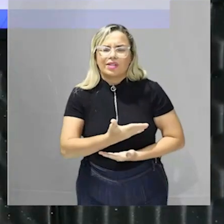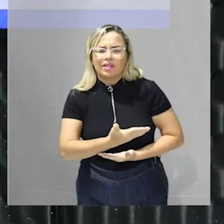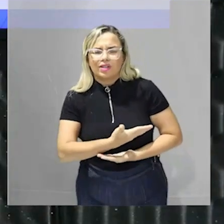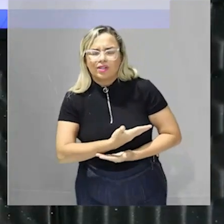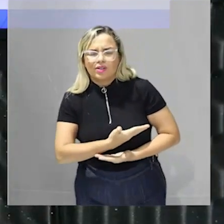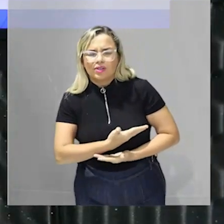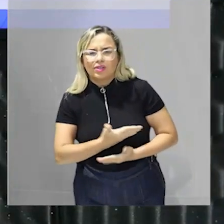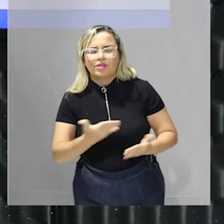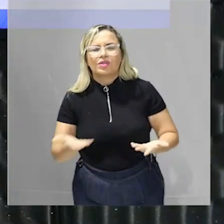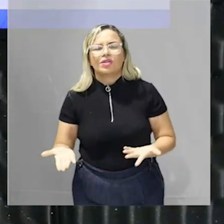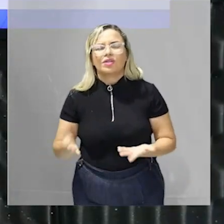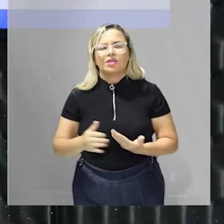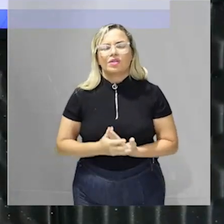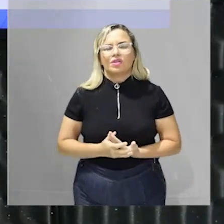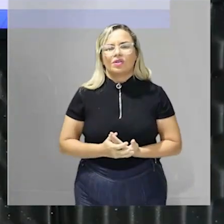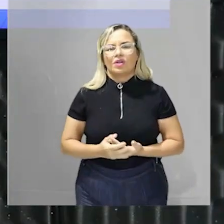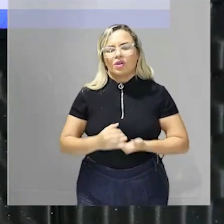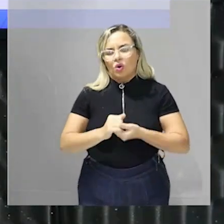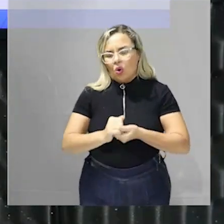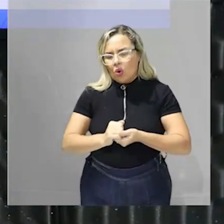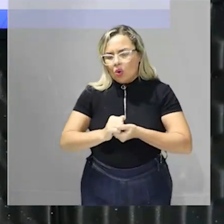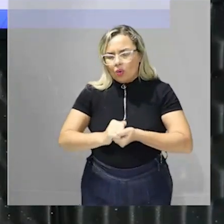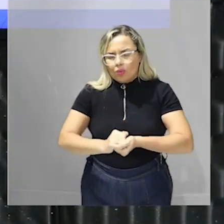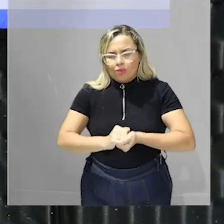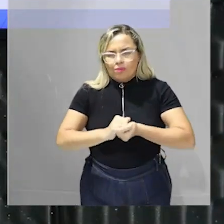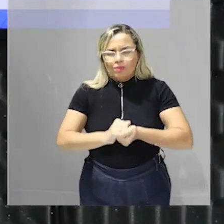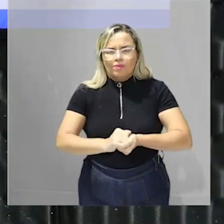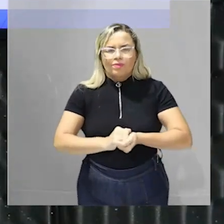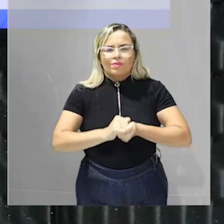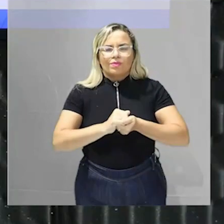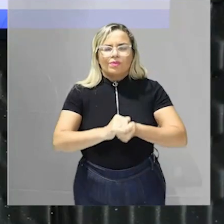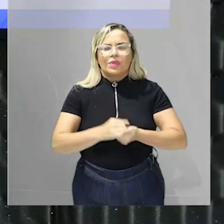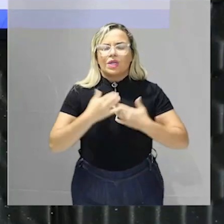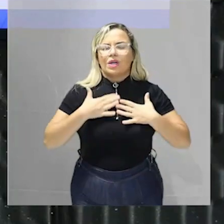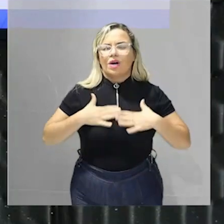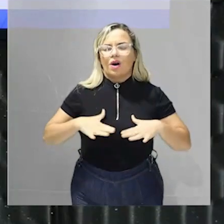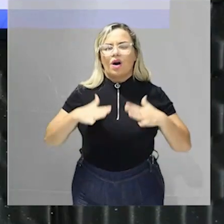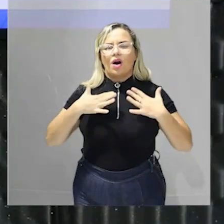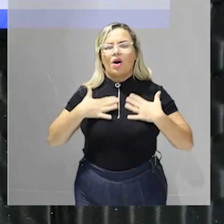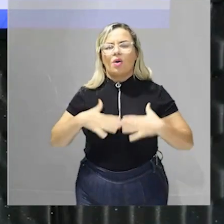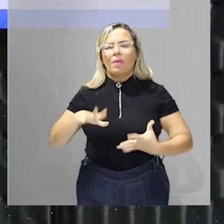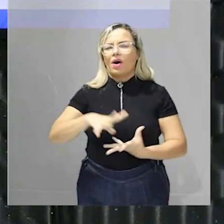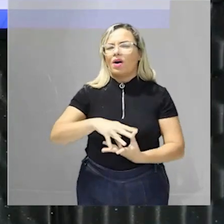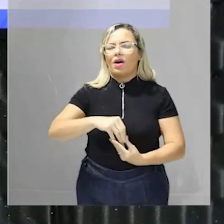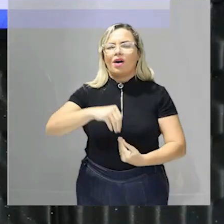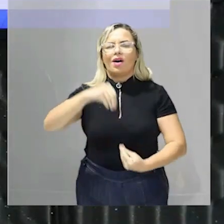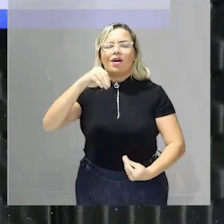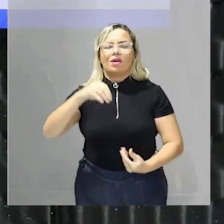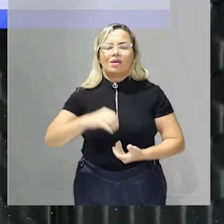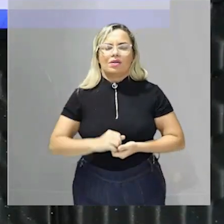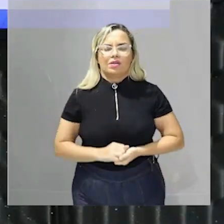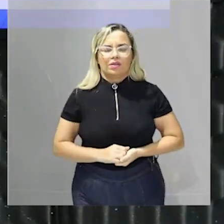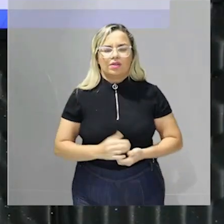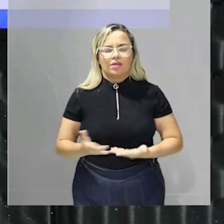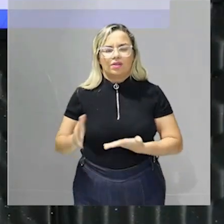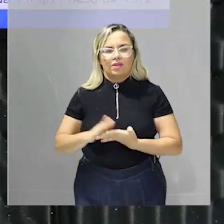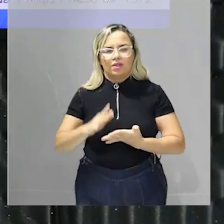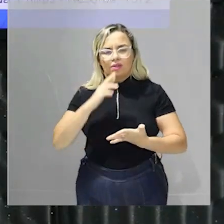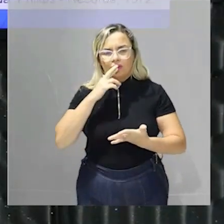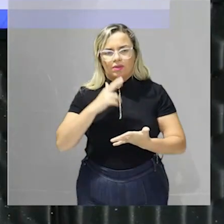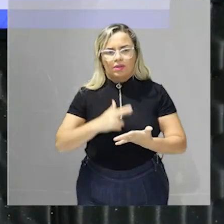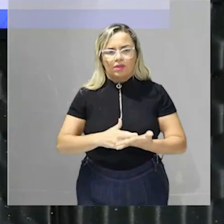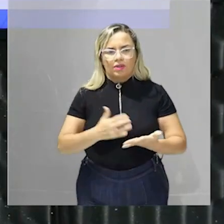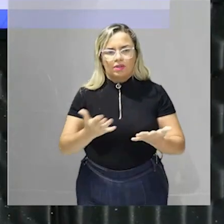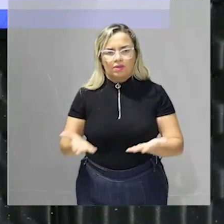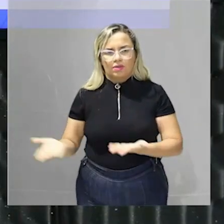mãos amigas, mãos que nos dão calor, que nos proporcionam calor para a alma, né? Então, a resposta